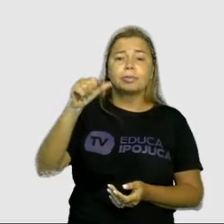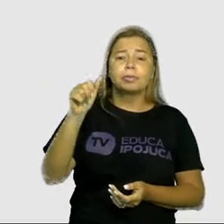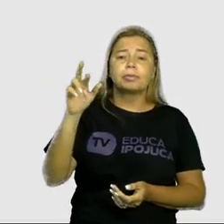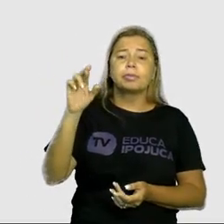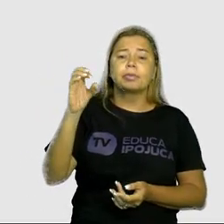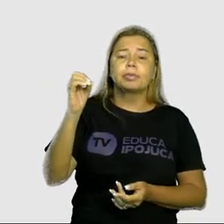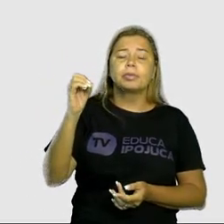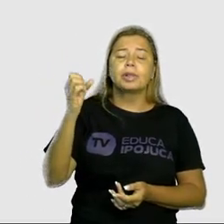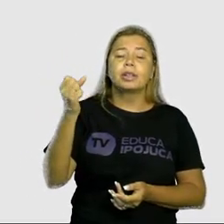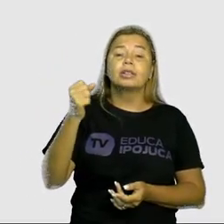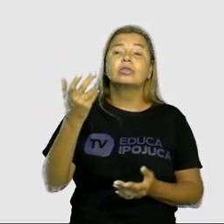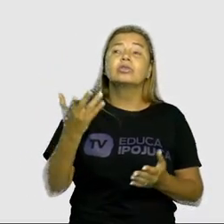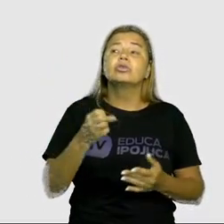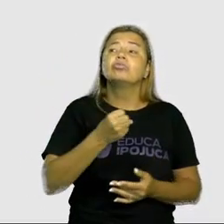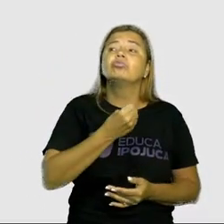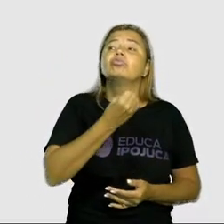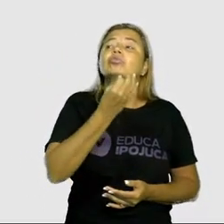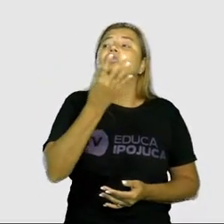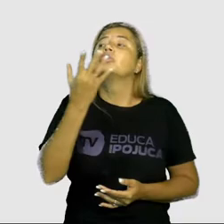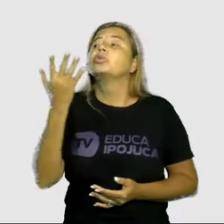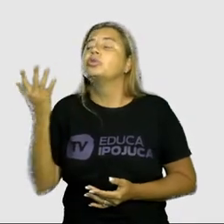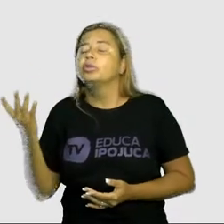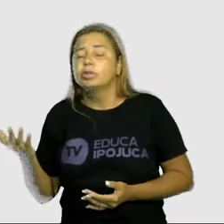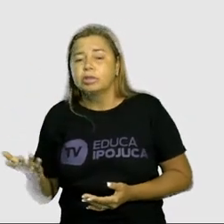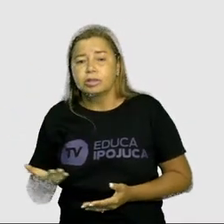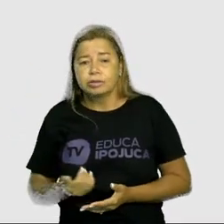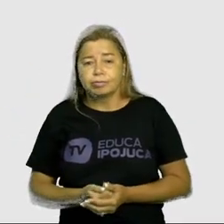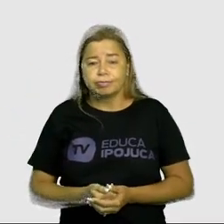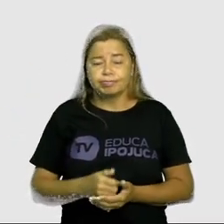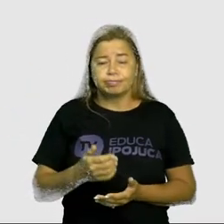1.972 menos 380, eu vou estar um igual de